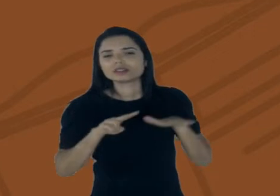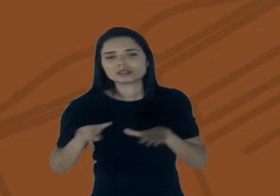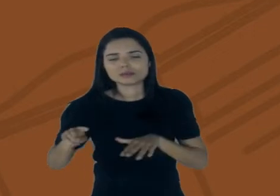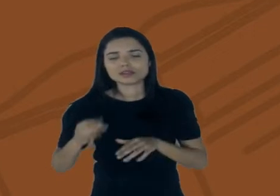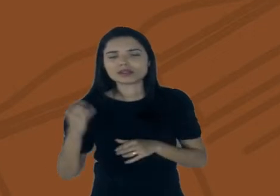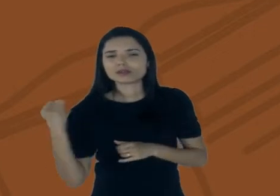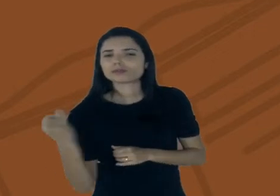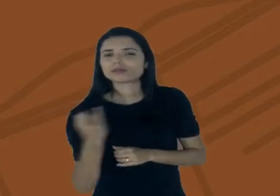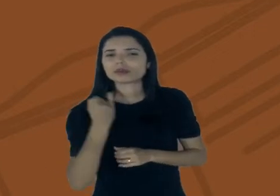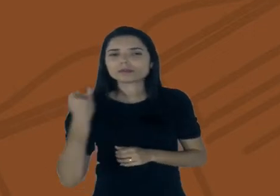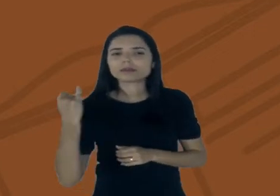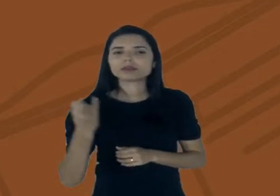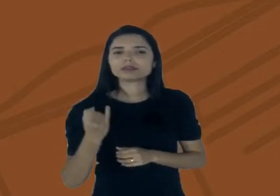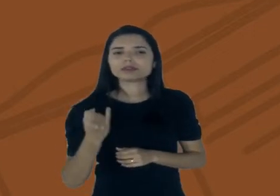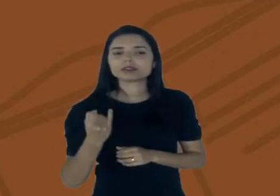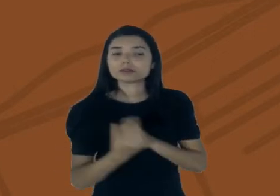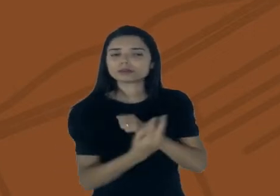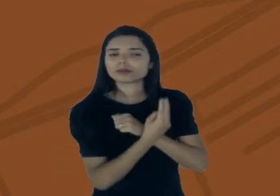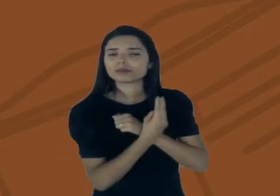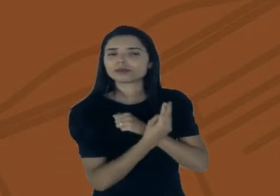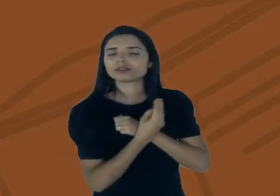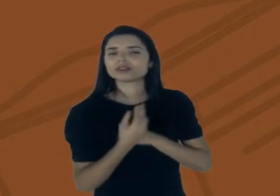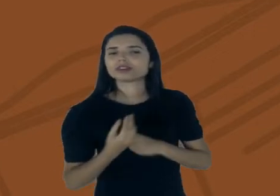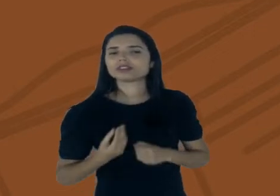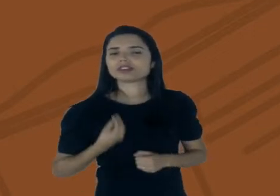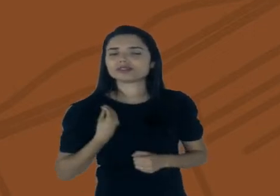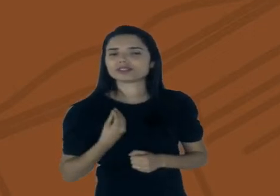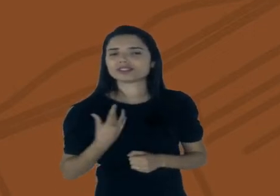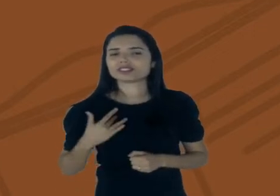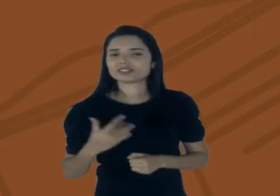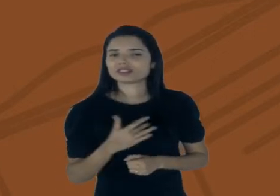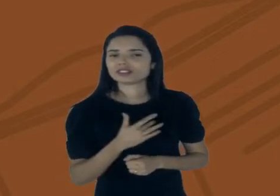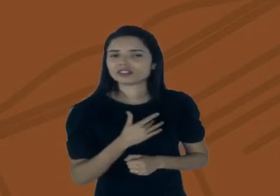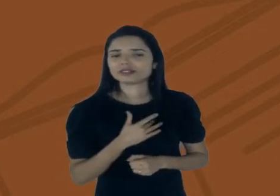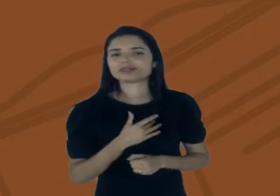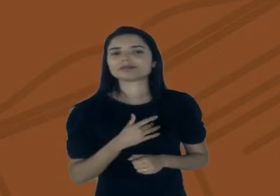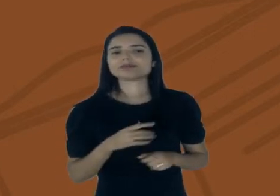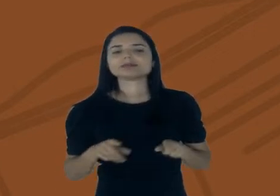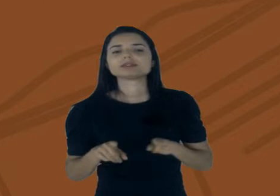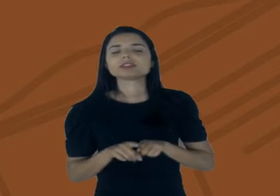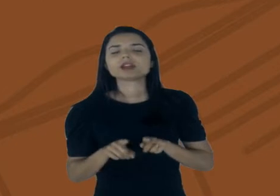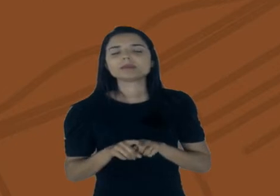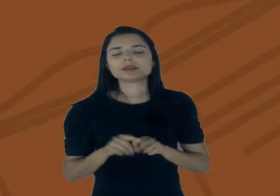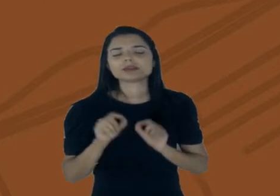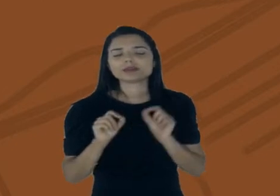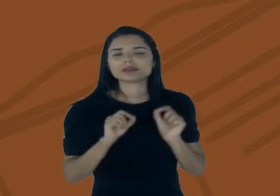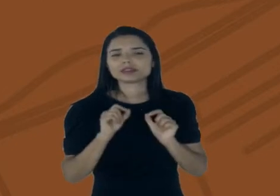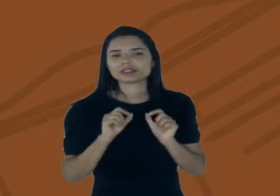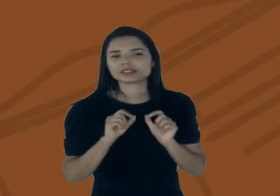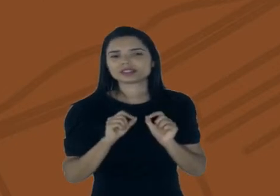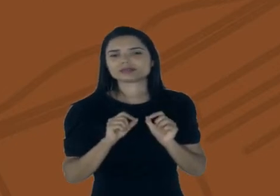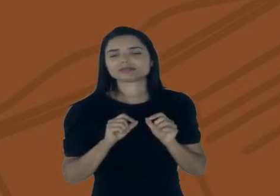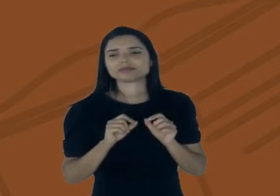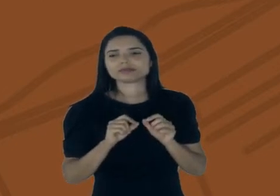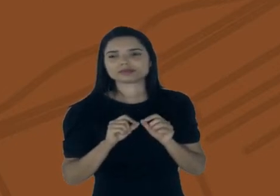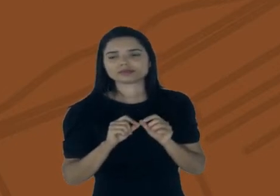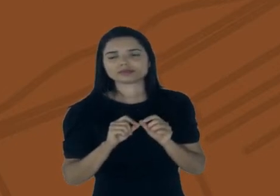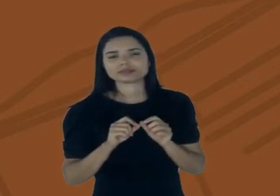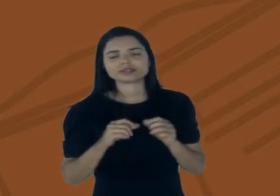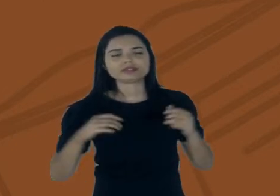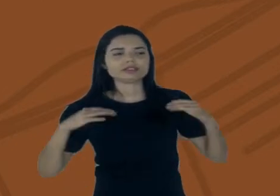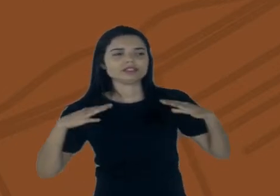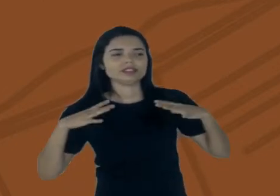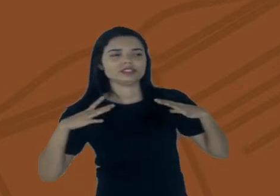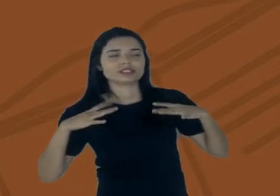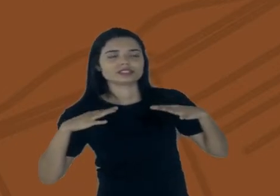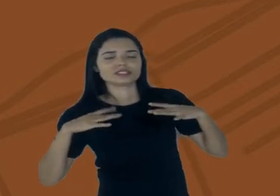propensão dessas doenças. Curtir momentos de lazer e de bem-estar, seja sozinho ou entre amigos e familiares.